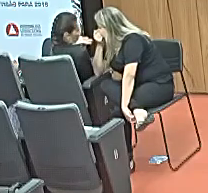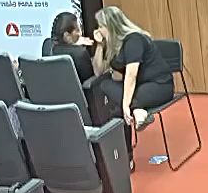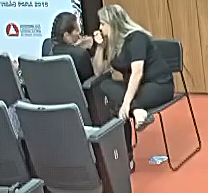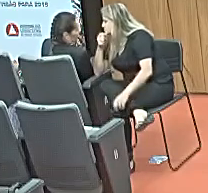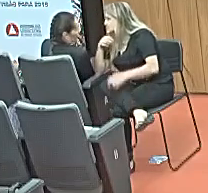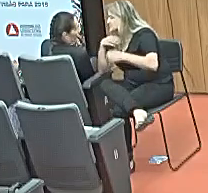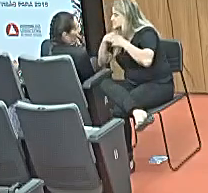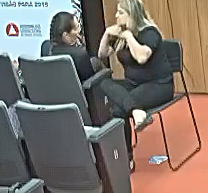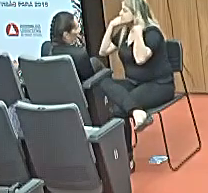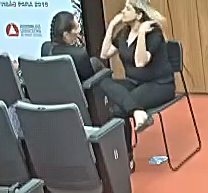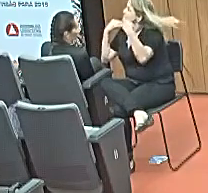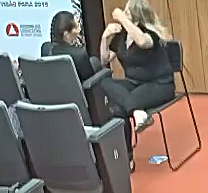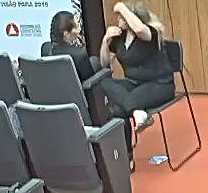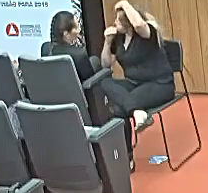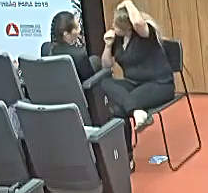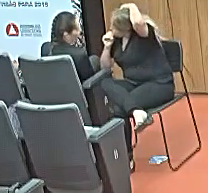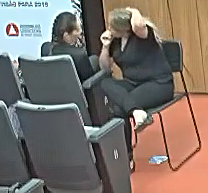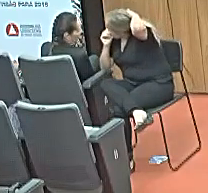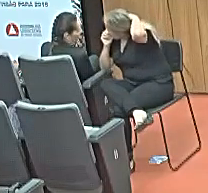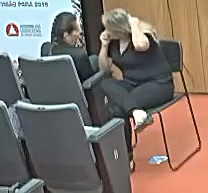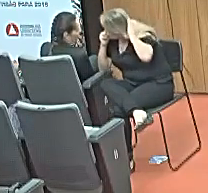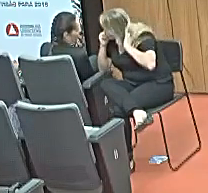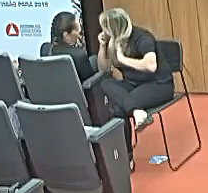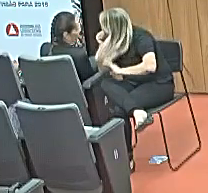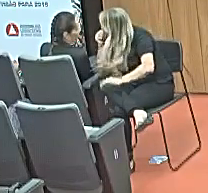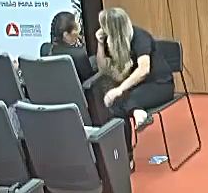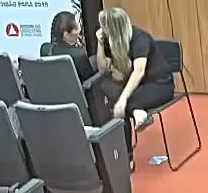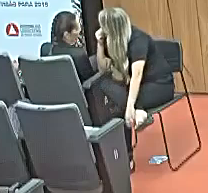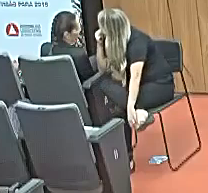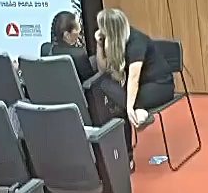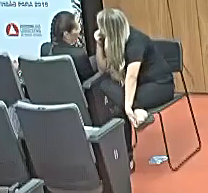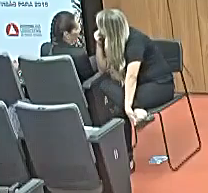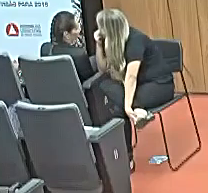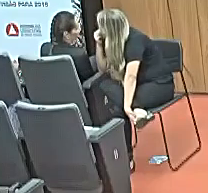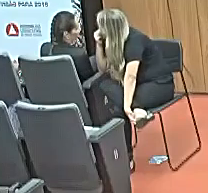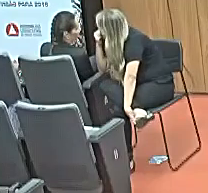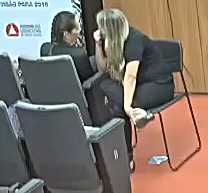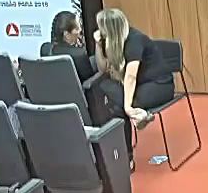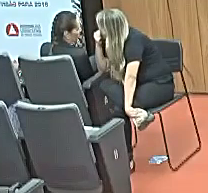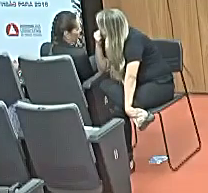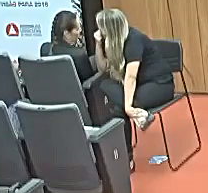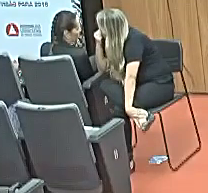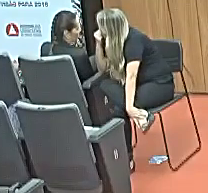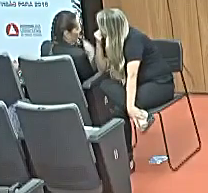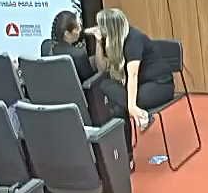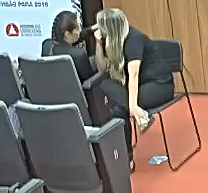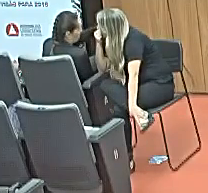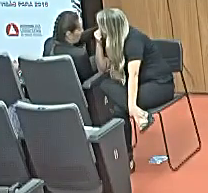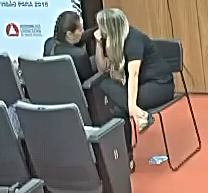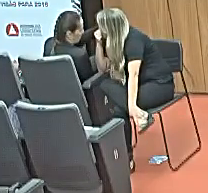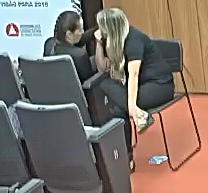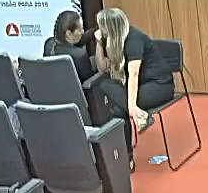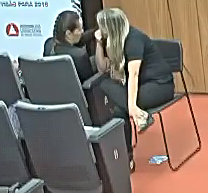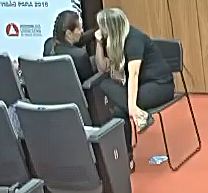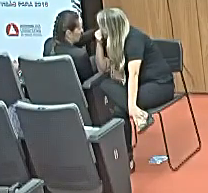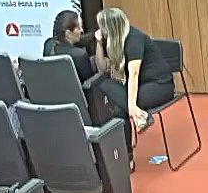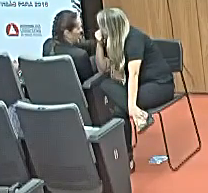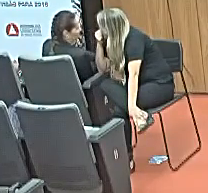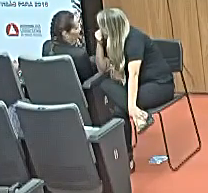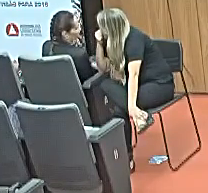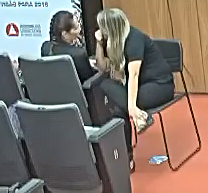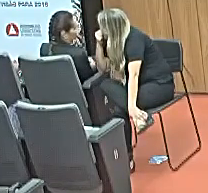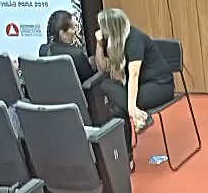que estava participando dela foi dito principalmente a questão do canil que parece que a polícia civil